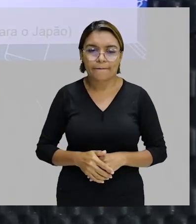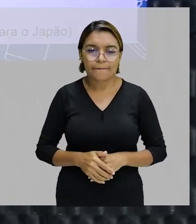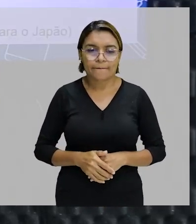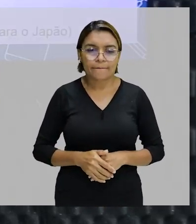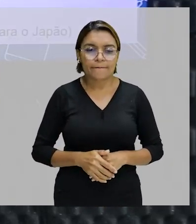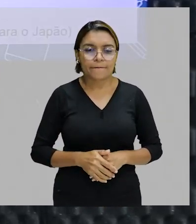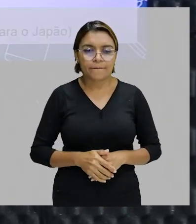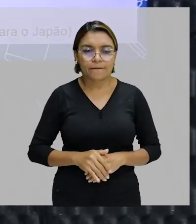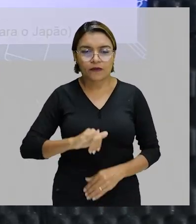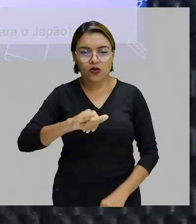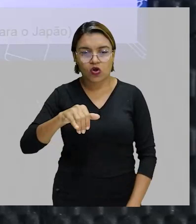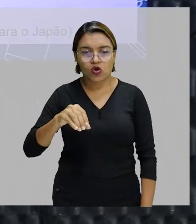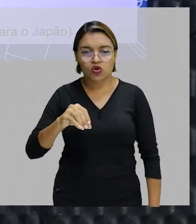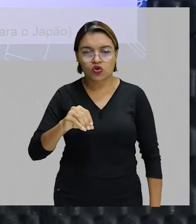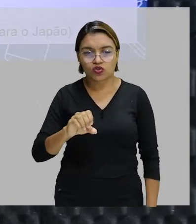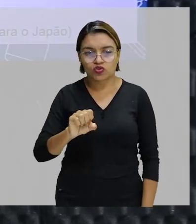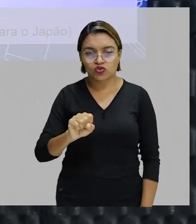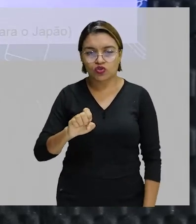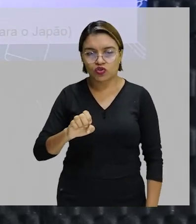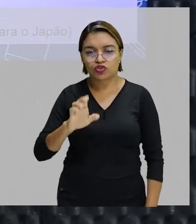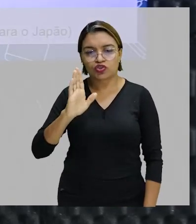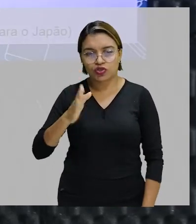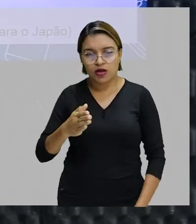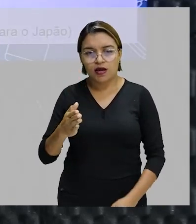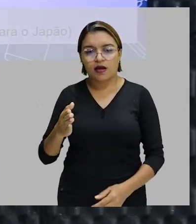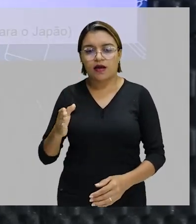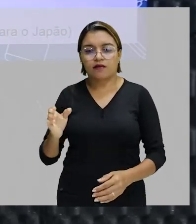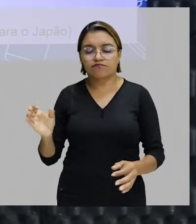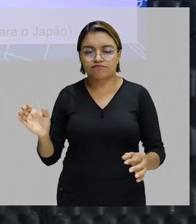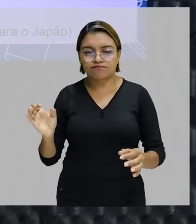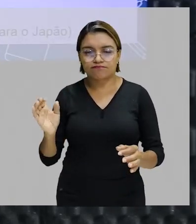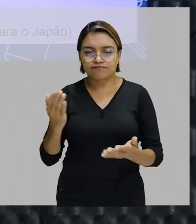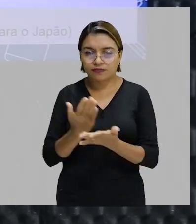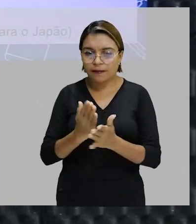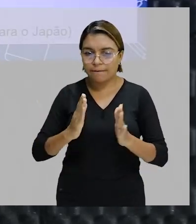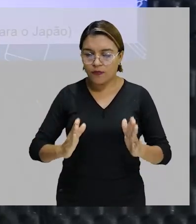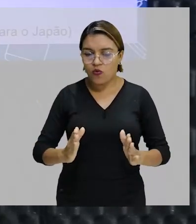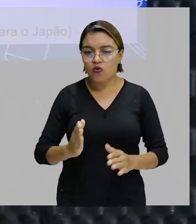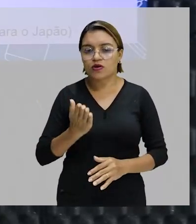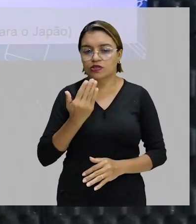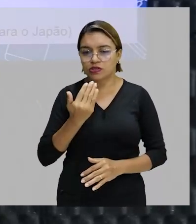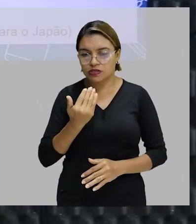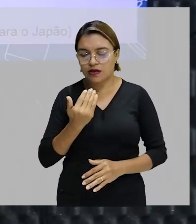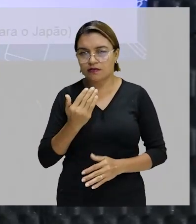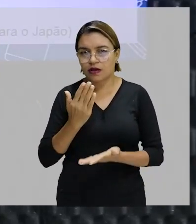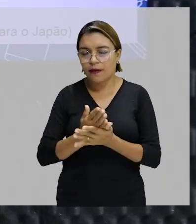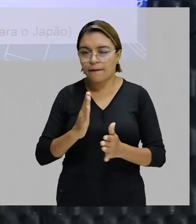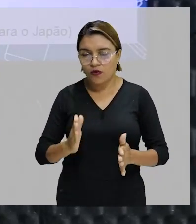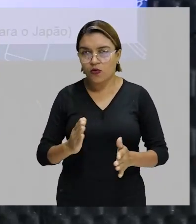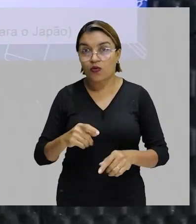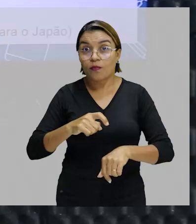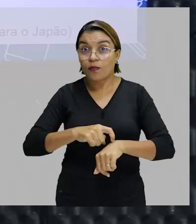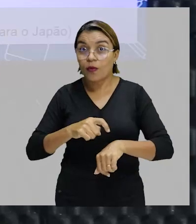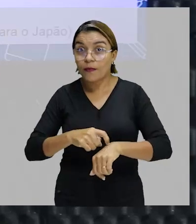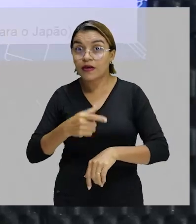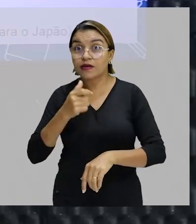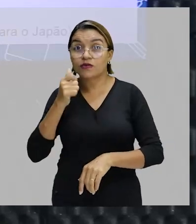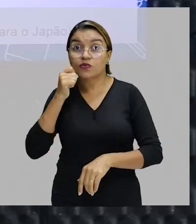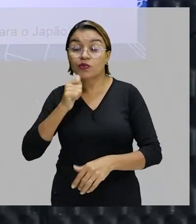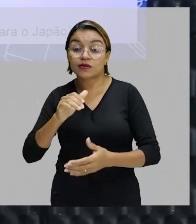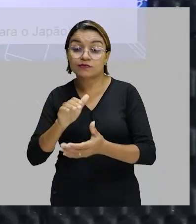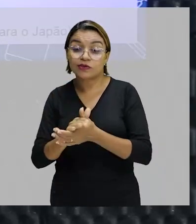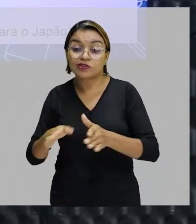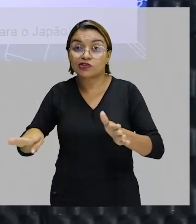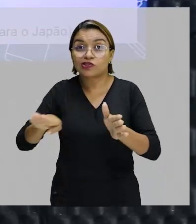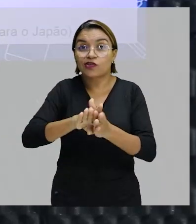home. O Josh tinha terminado o jantar quando a sua esposa chegou em casa. Percebam que quando a